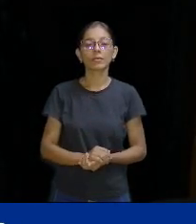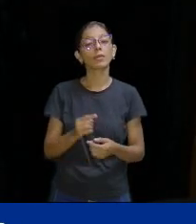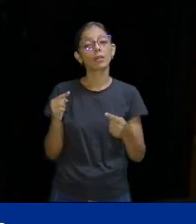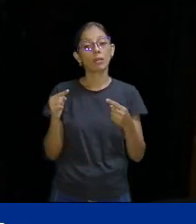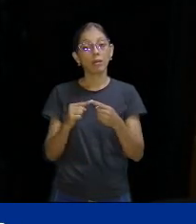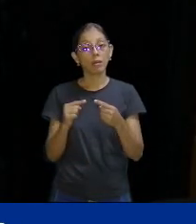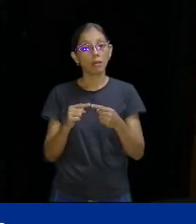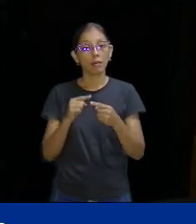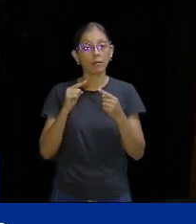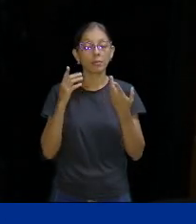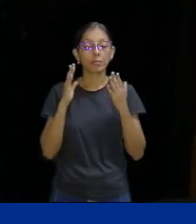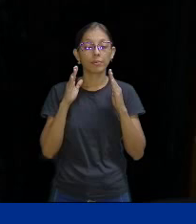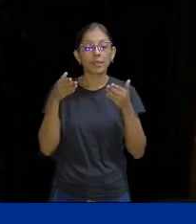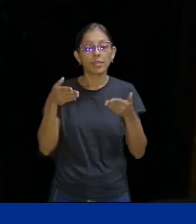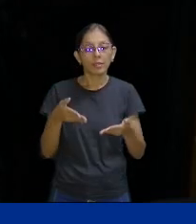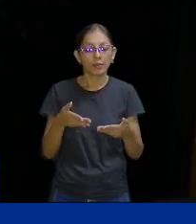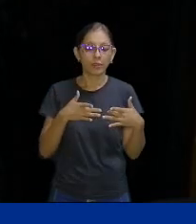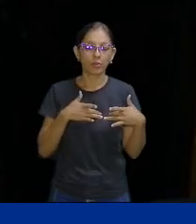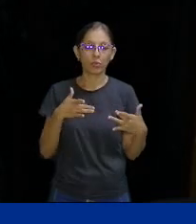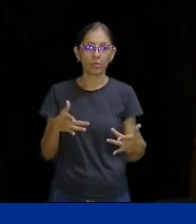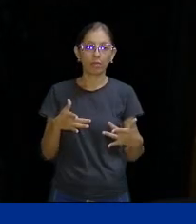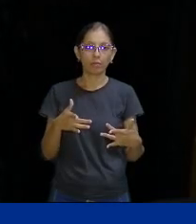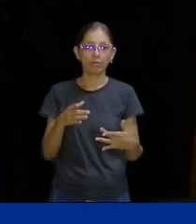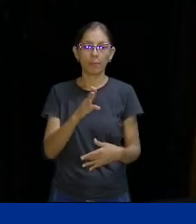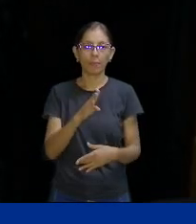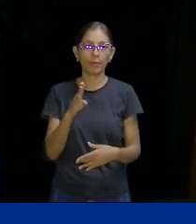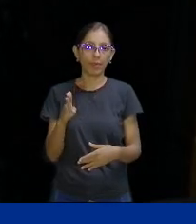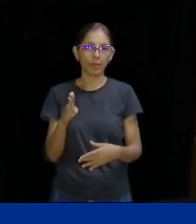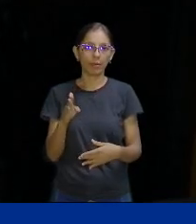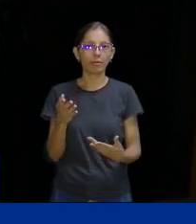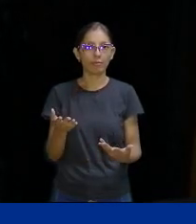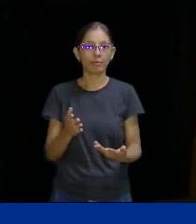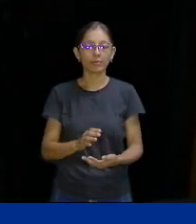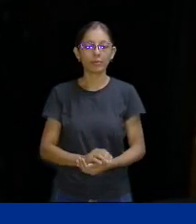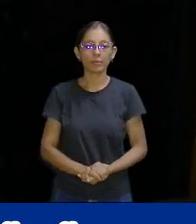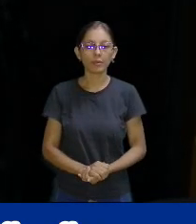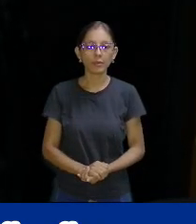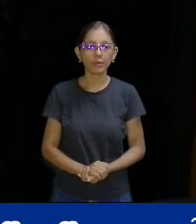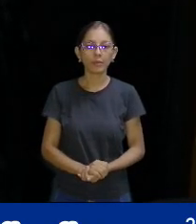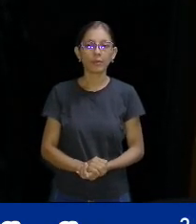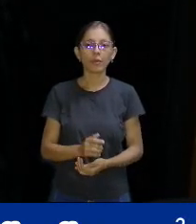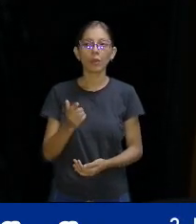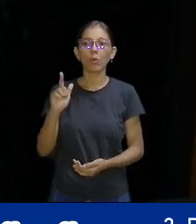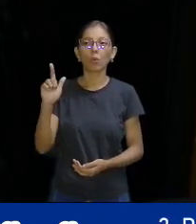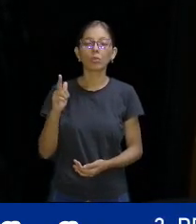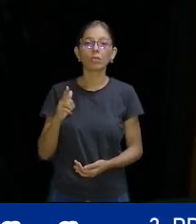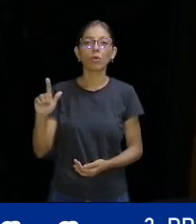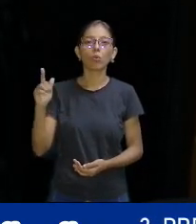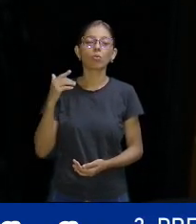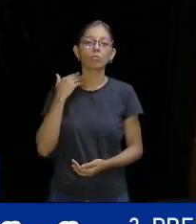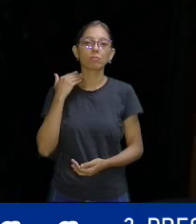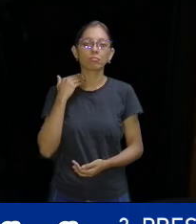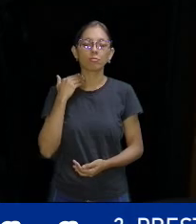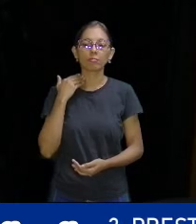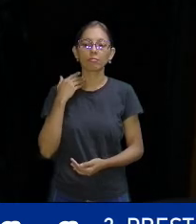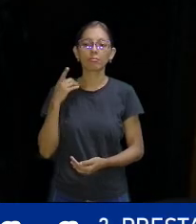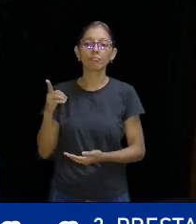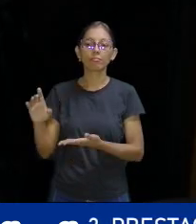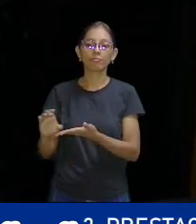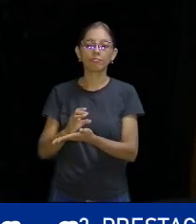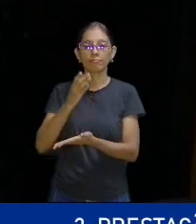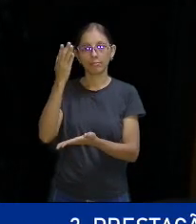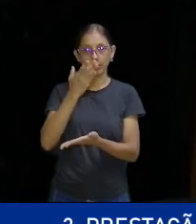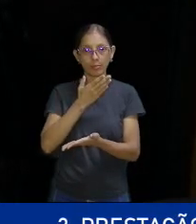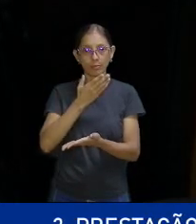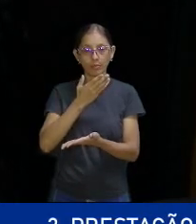doação, agência tal, Banco do Brasil aqui. As demais contas bancárias constantes nesta prestação são contas